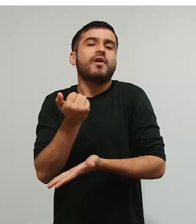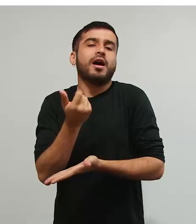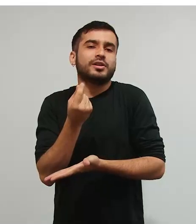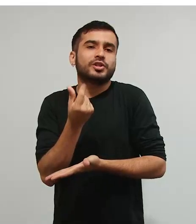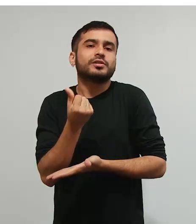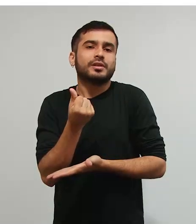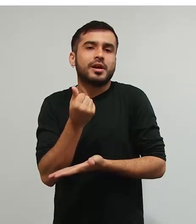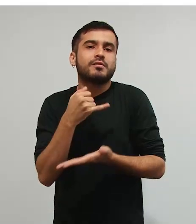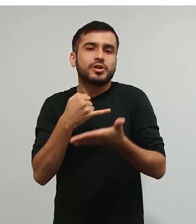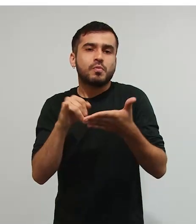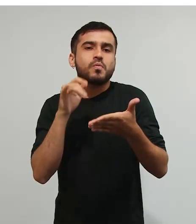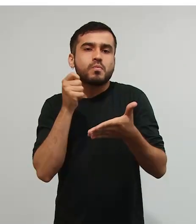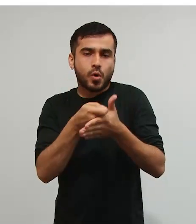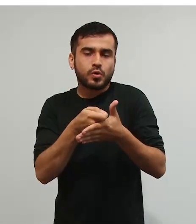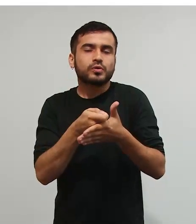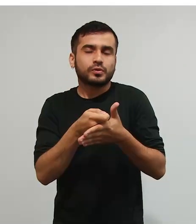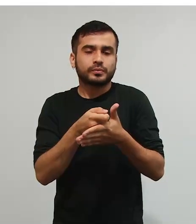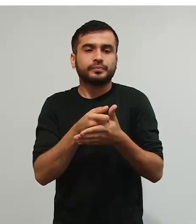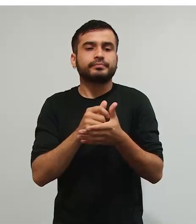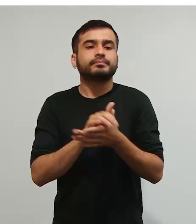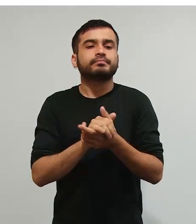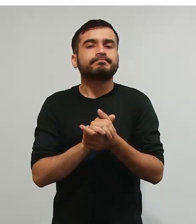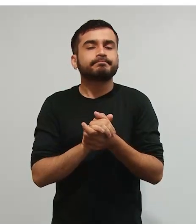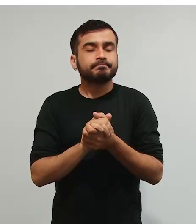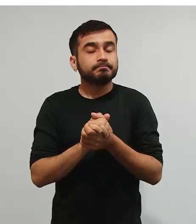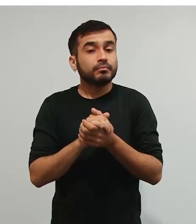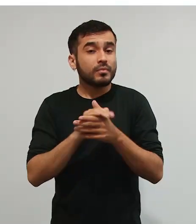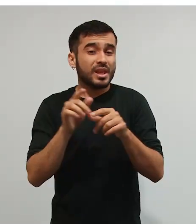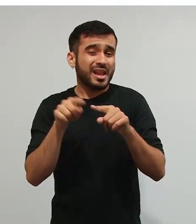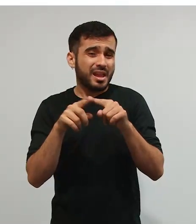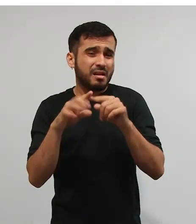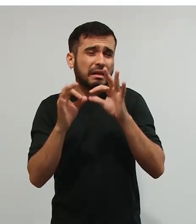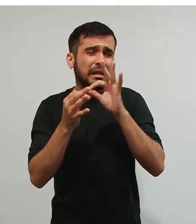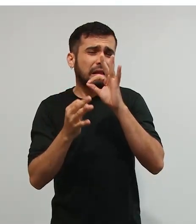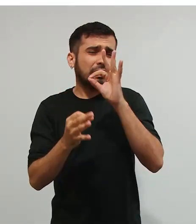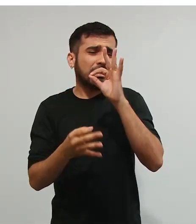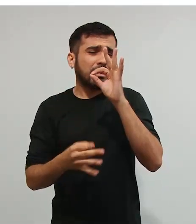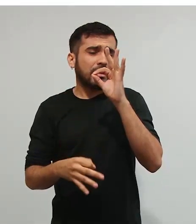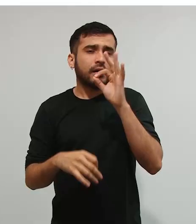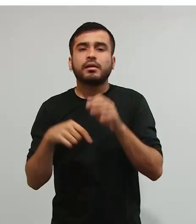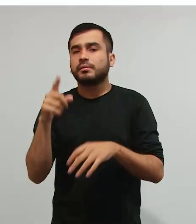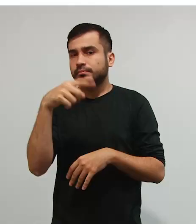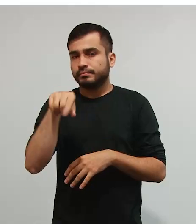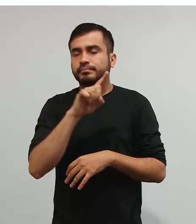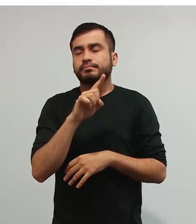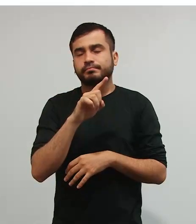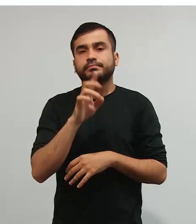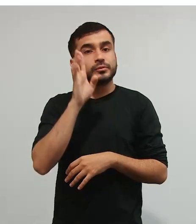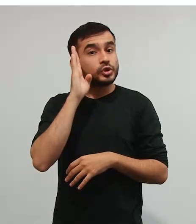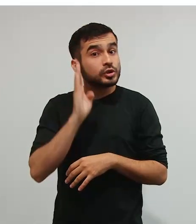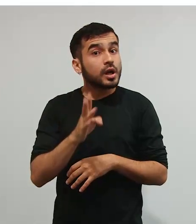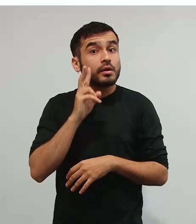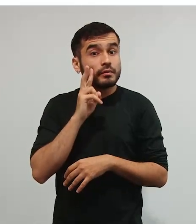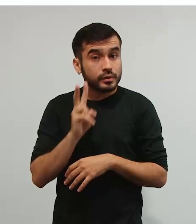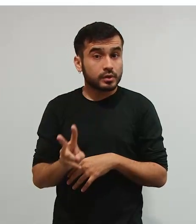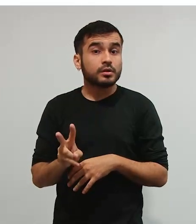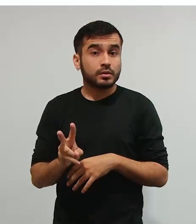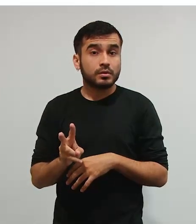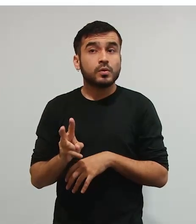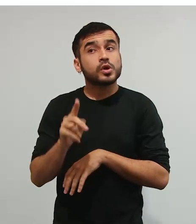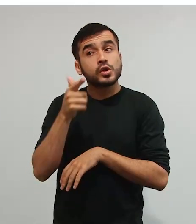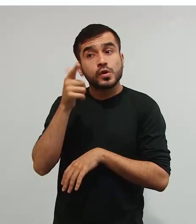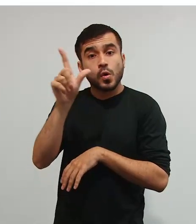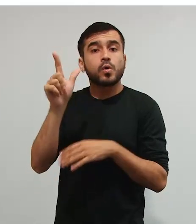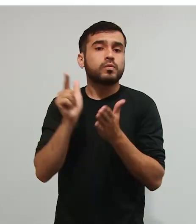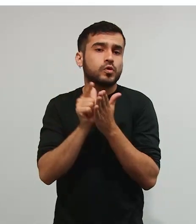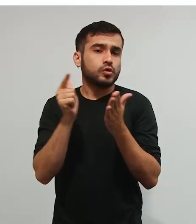economizar tributos, né? E aí, assim, eu não vou ficar falando muita coisa, porque vocês já viram isso em